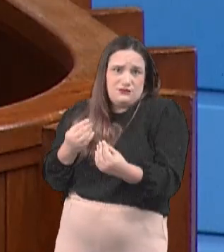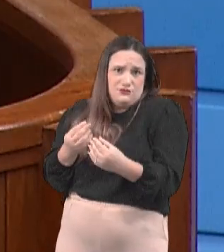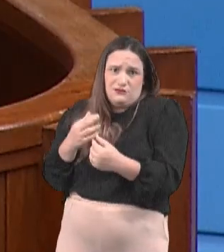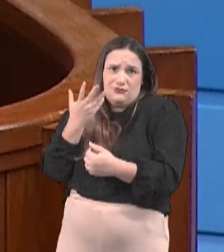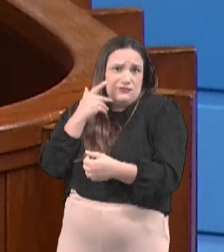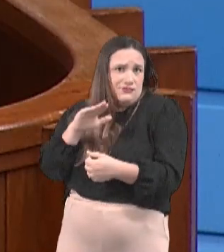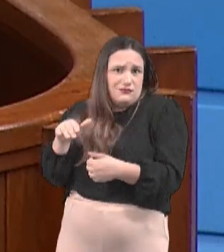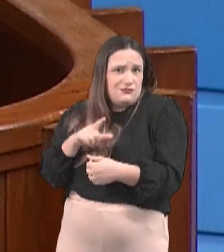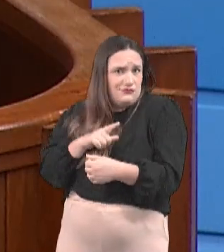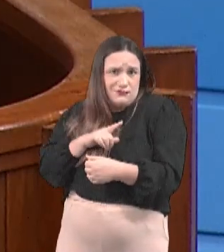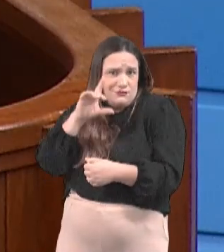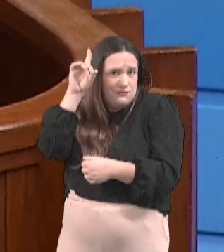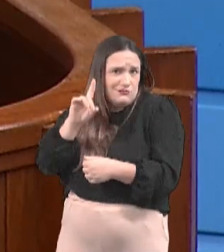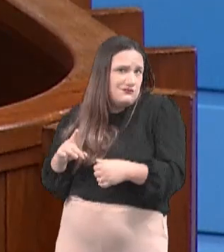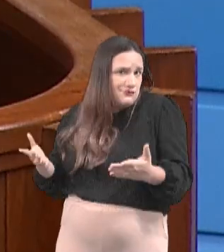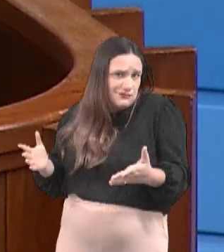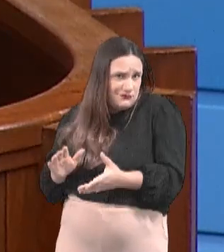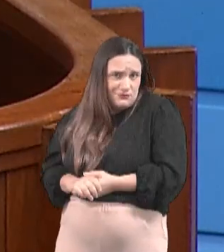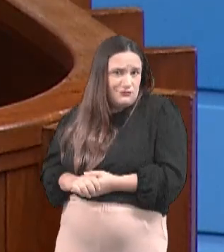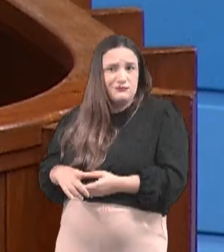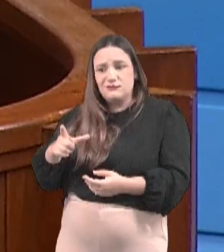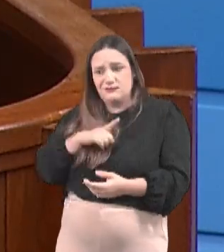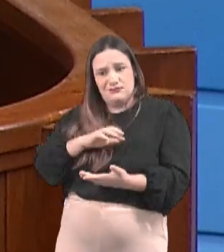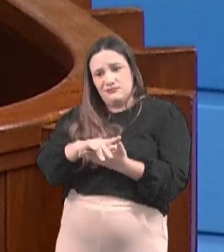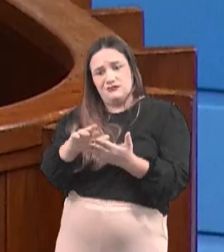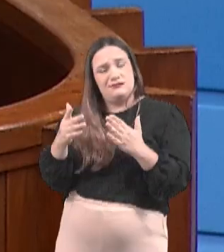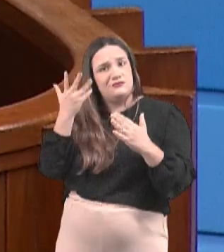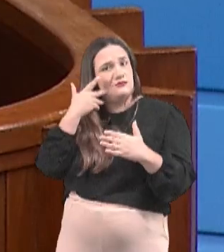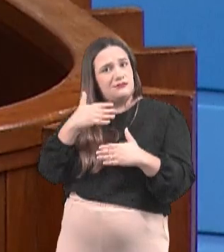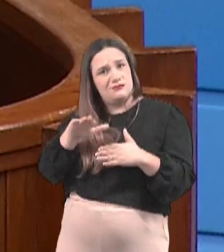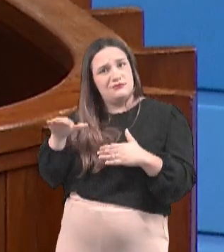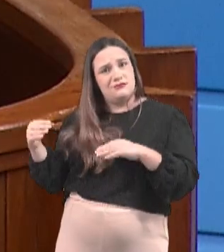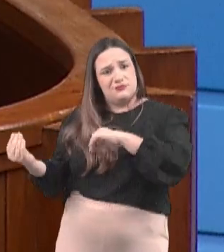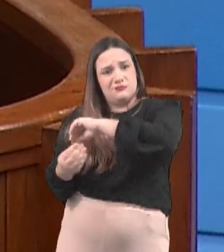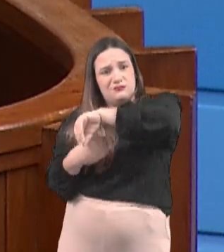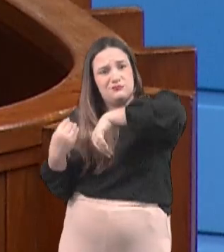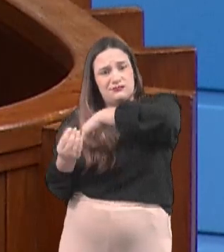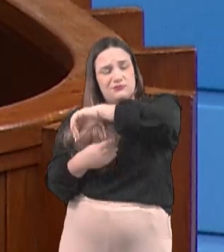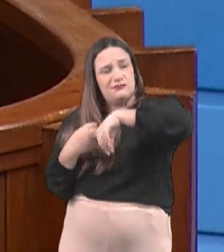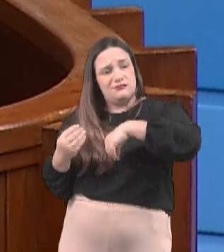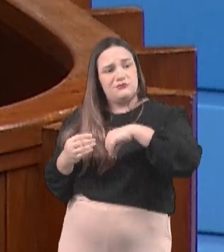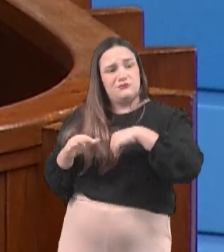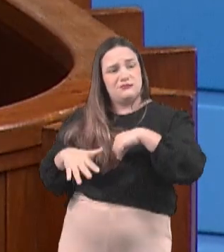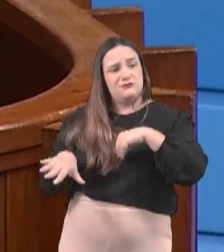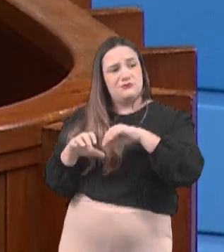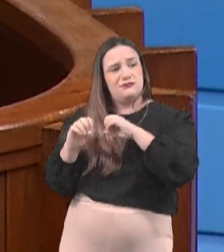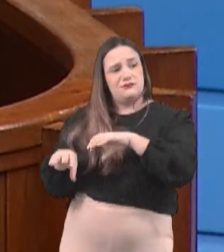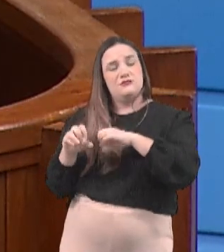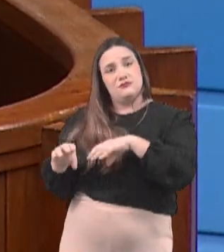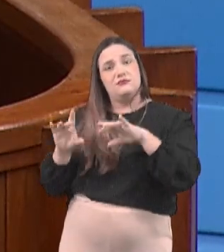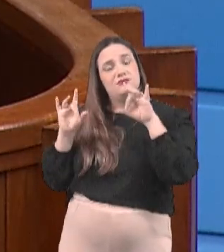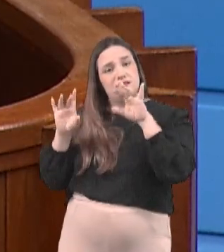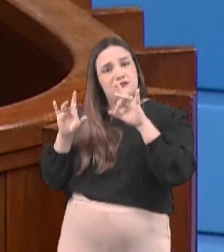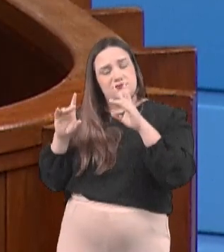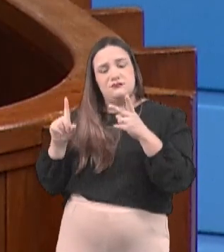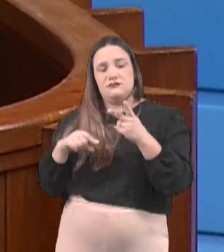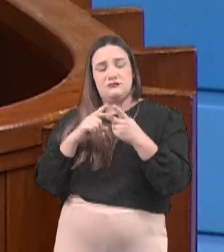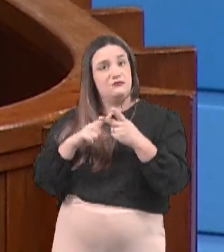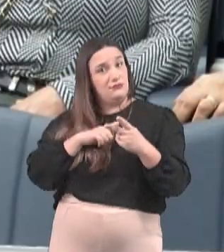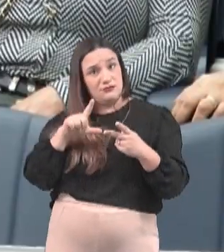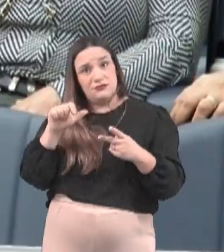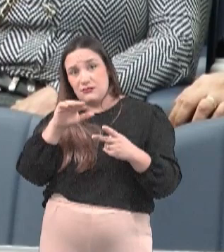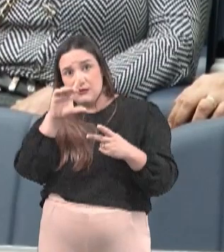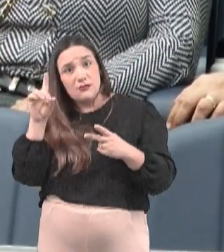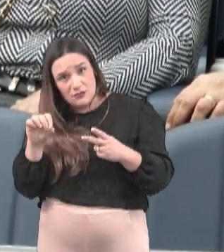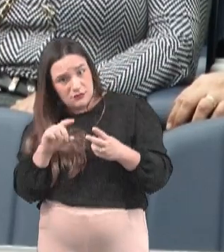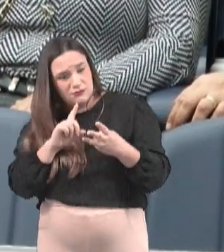As professoras dizem que tem várias crianças na sala de aula da educação especial com laudo, outras crianças que têm